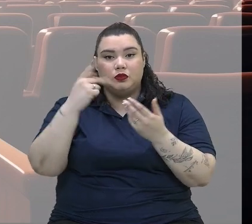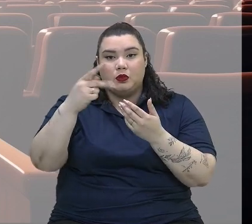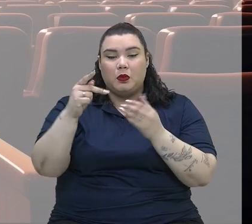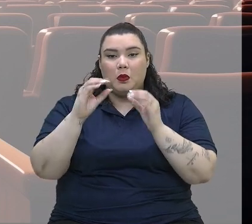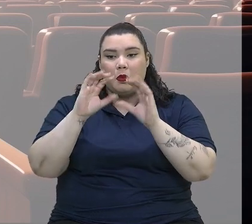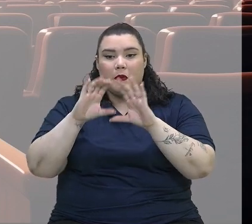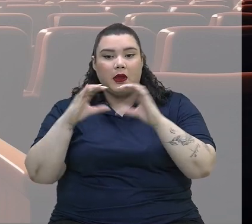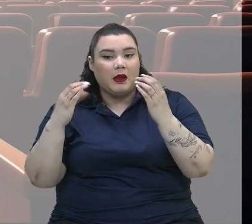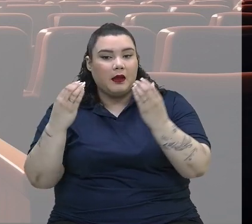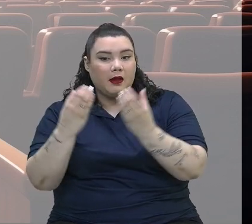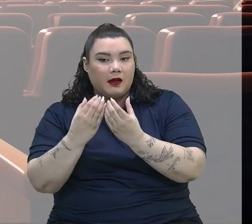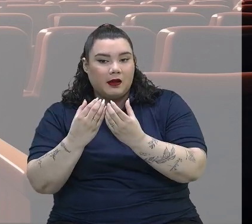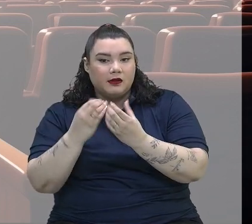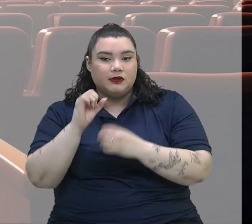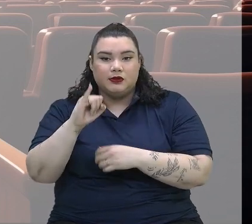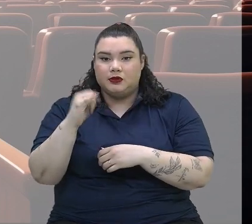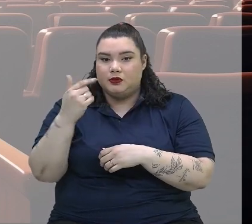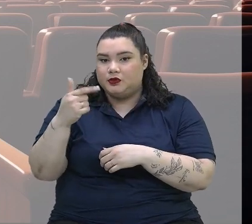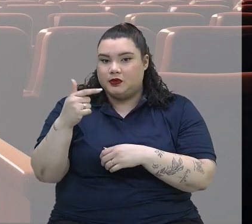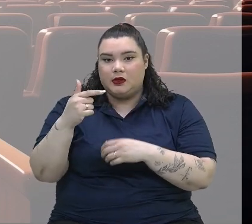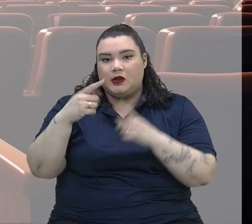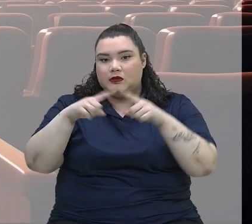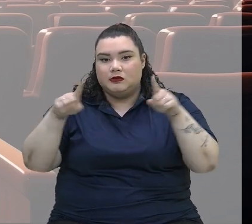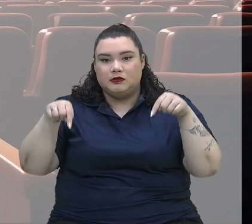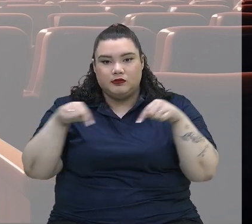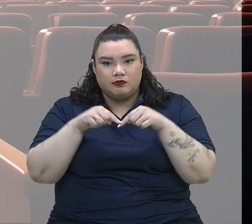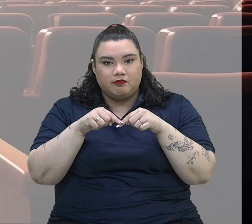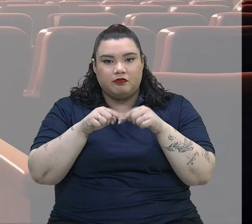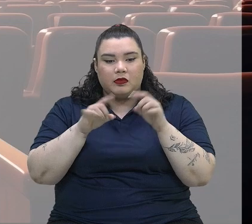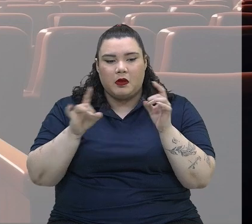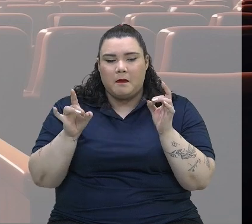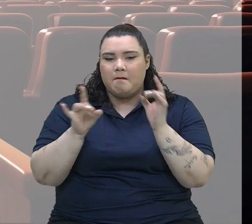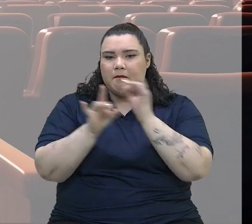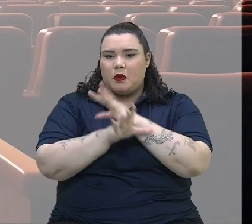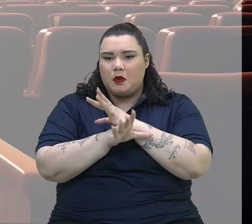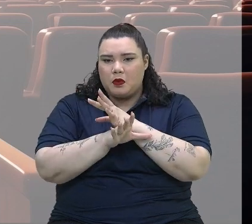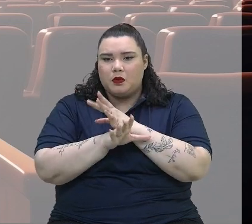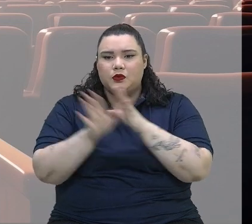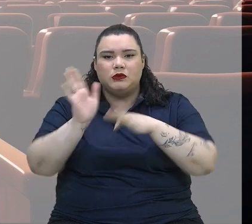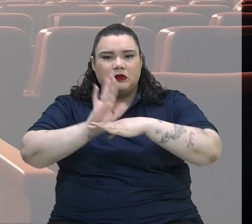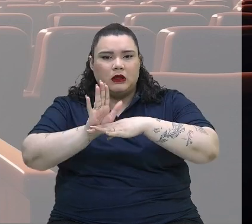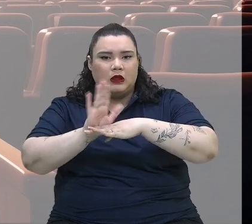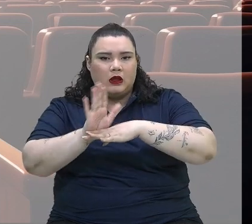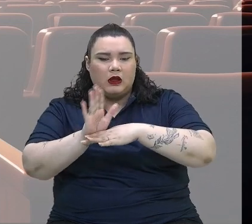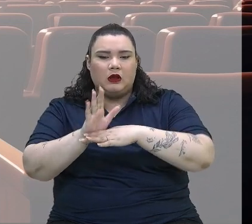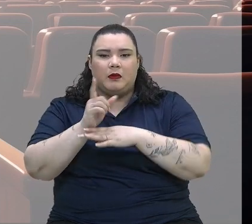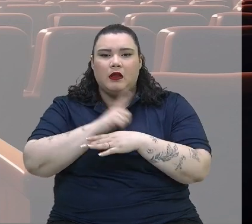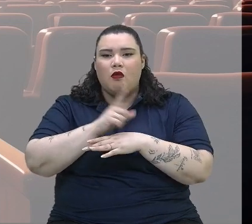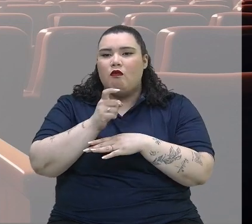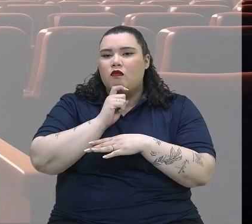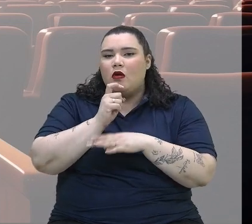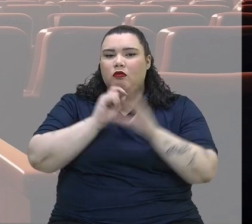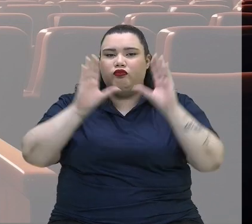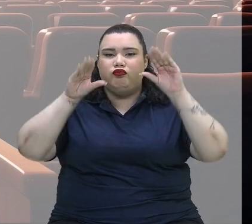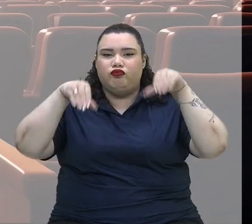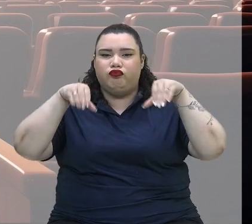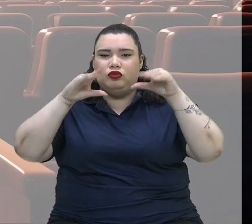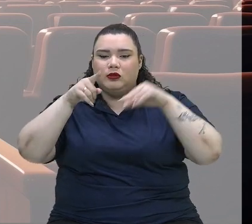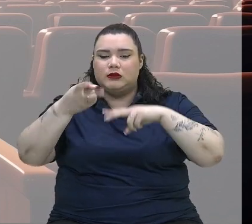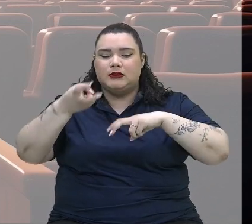comunidade, se não tiver uma sala de exibição preparada com cinema, refrigerada, para você